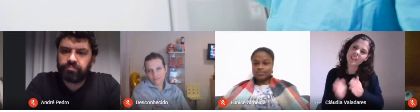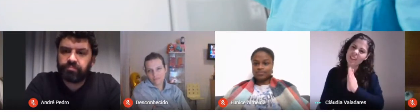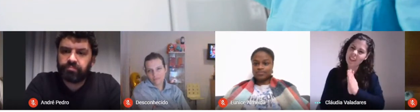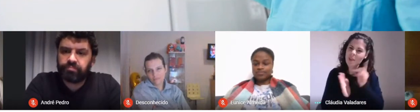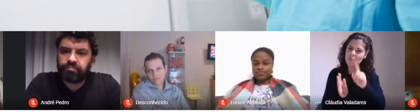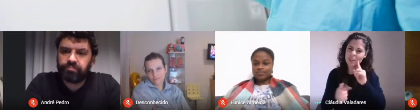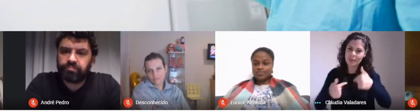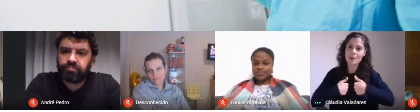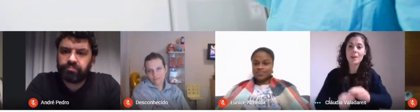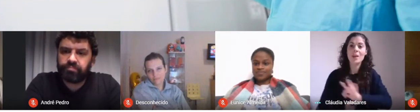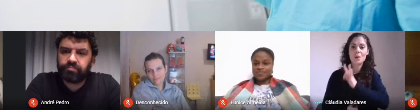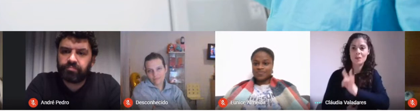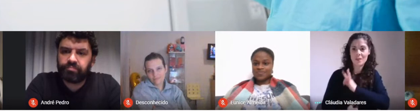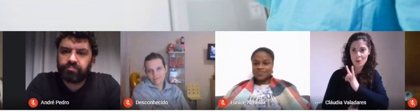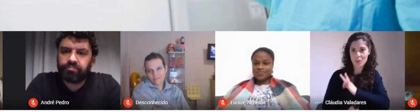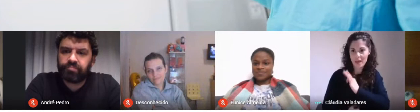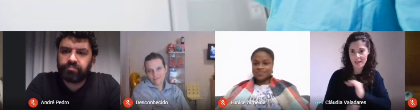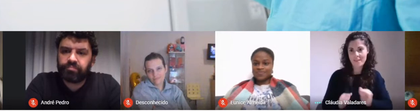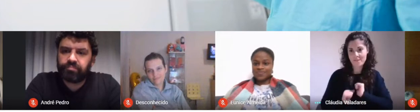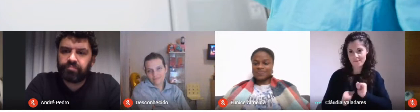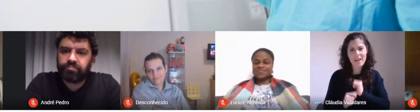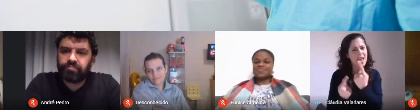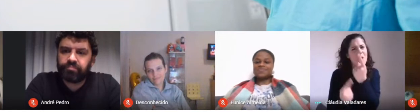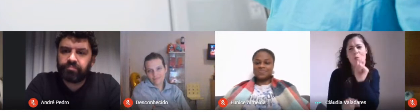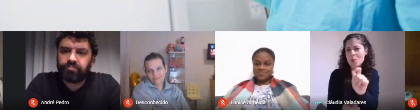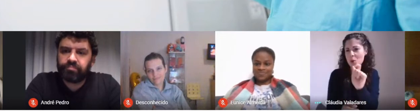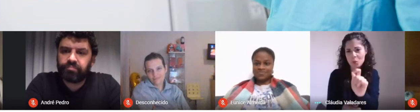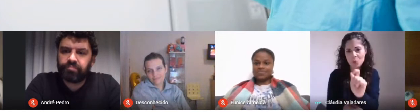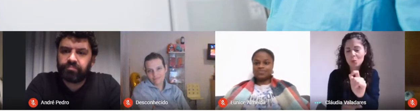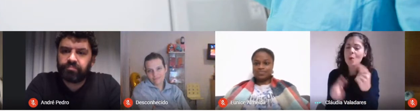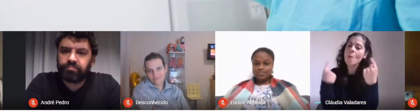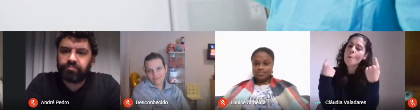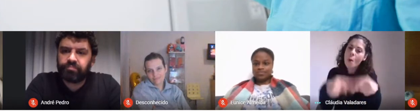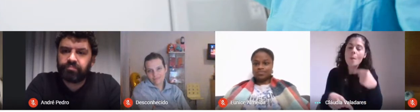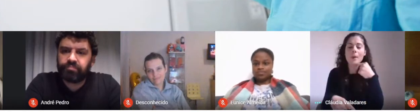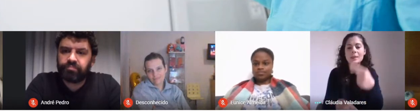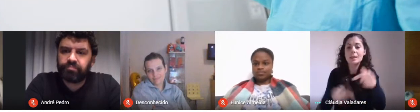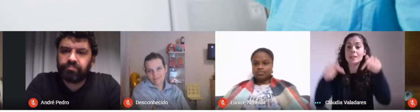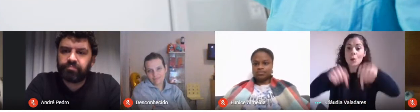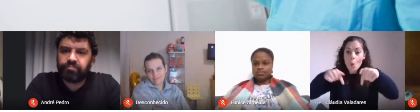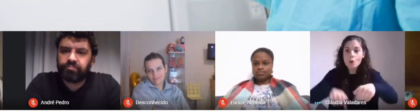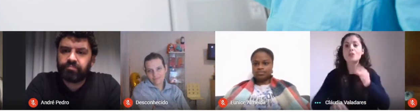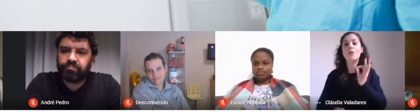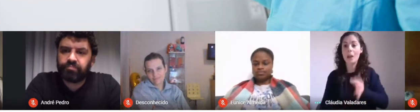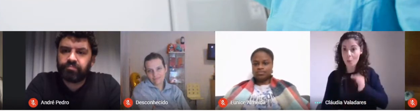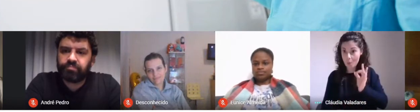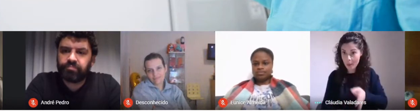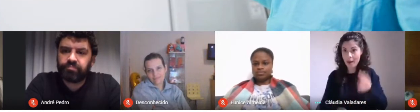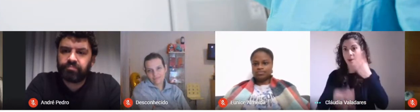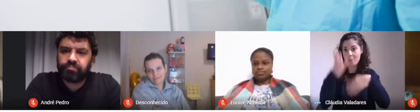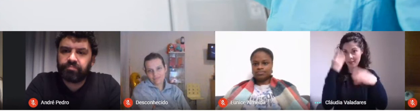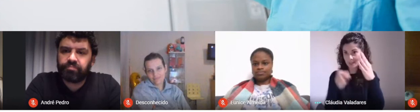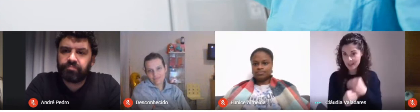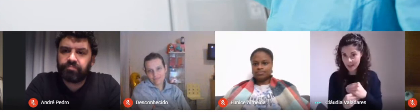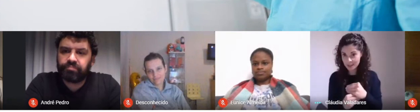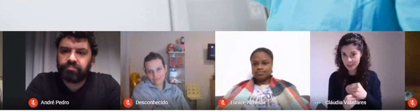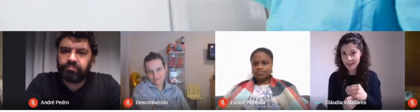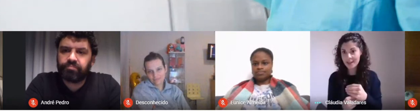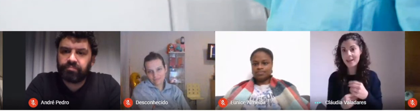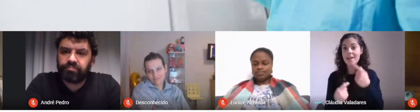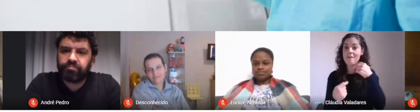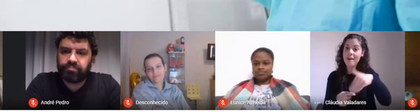trabalho. É apenas 1 minuto e é para saber se esta ação contribuiu ou não para melhorar a vossa saúde